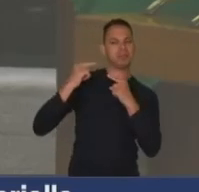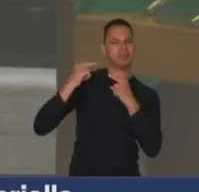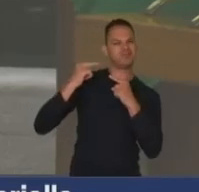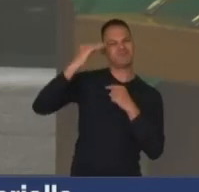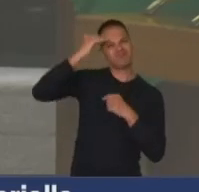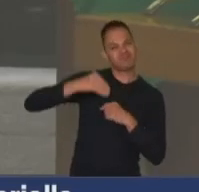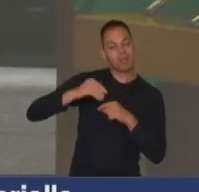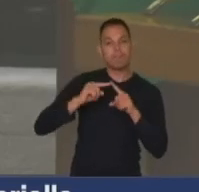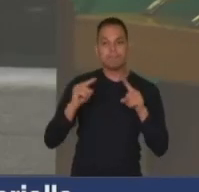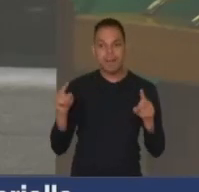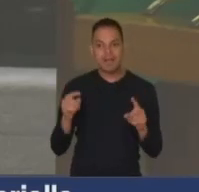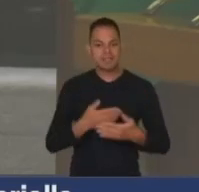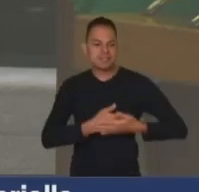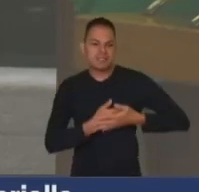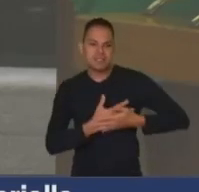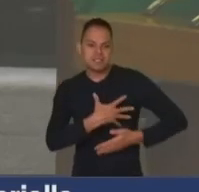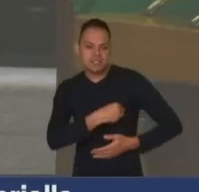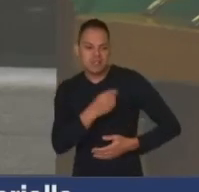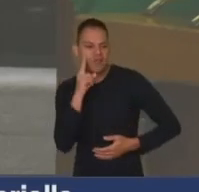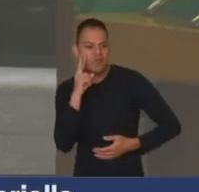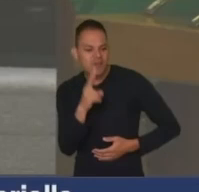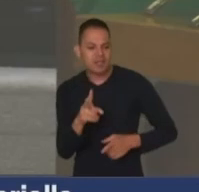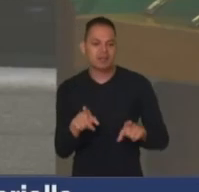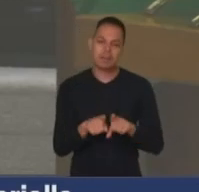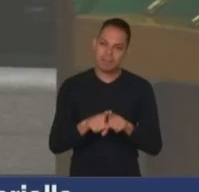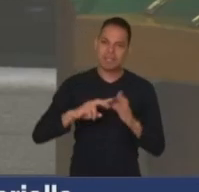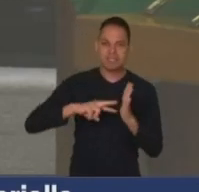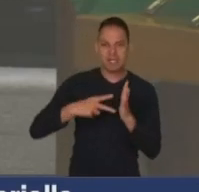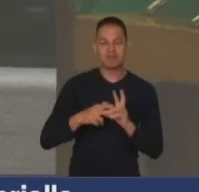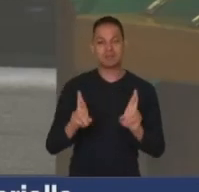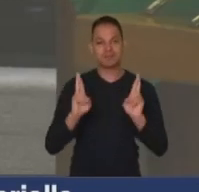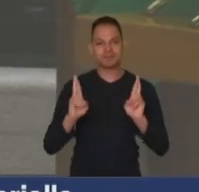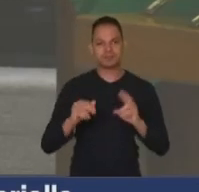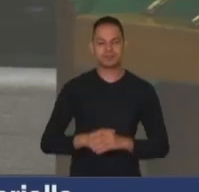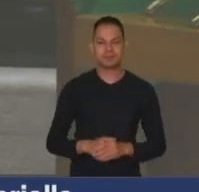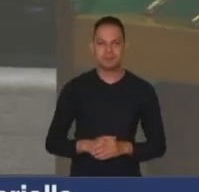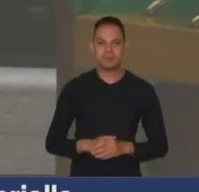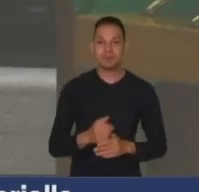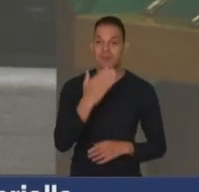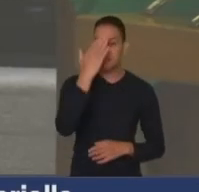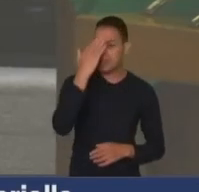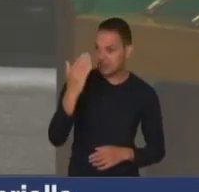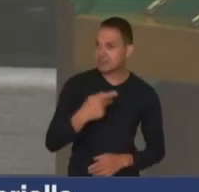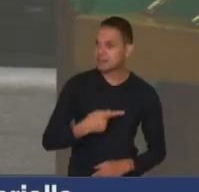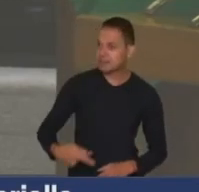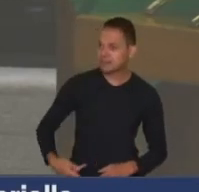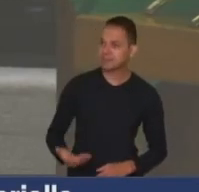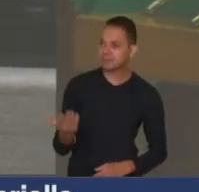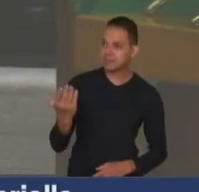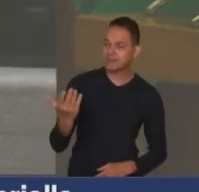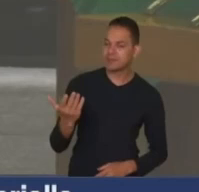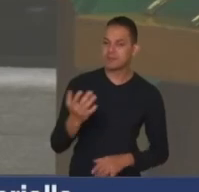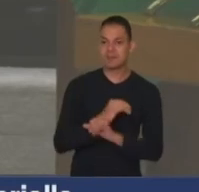olhar essa criança no seu colo também é sinônimo de esperança. Quero agradecer, Érica, quero dizer que